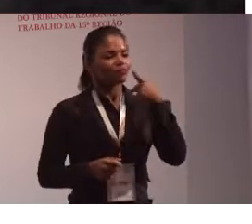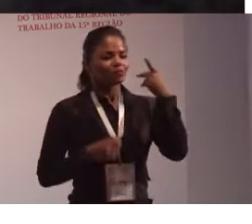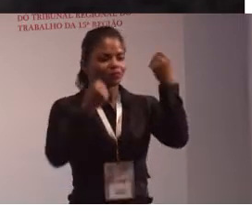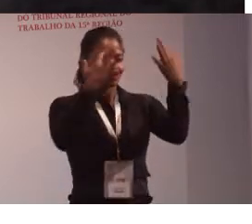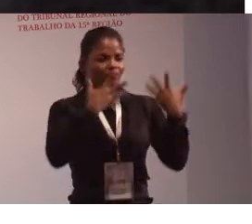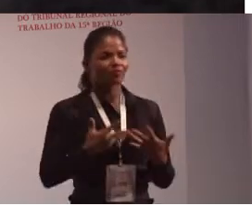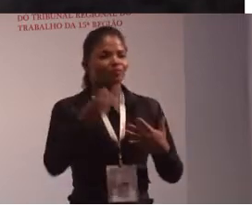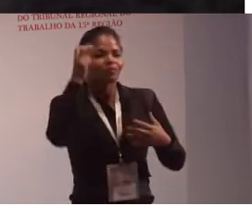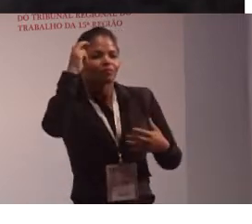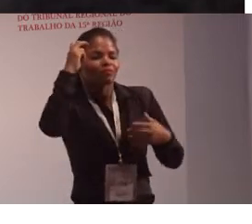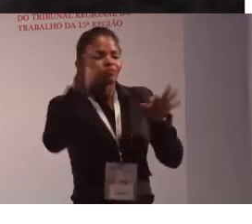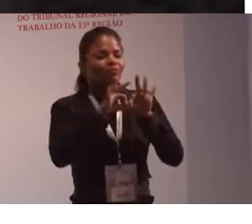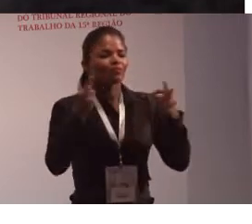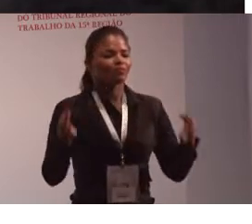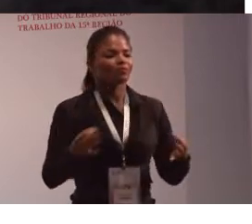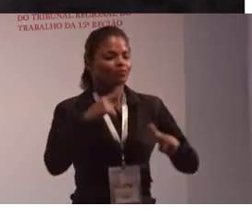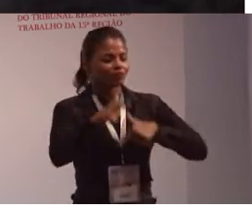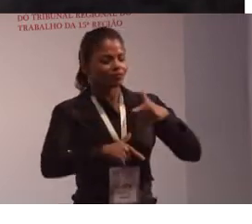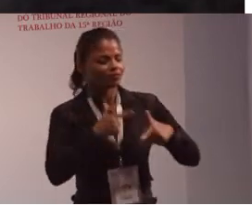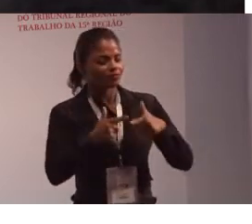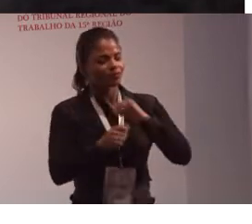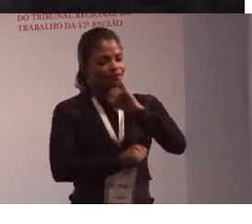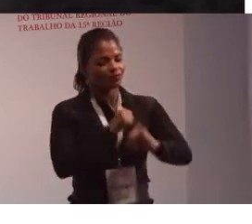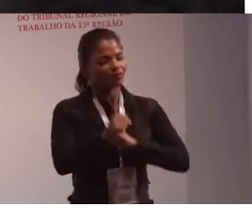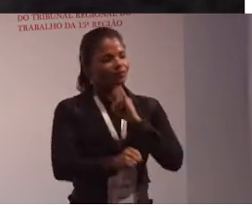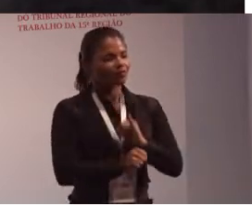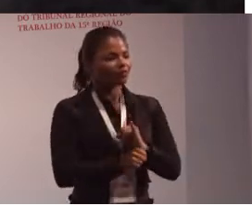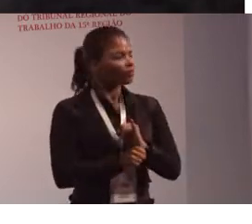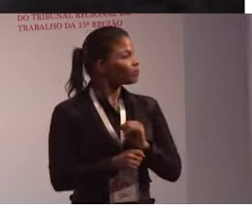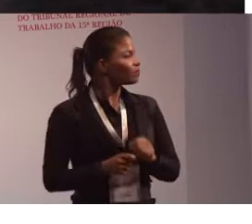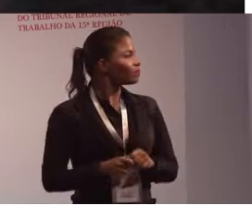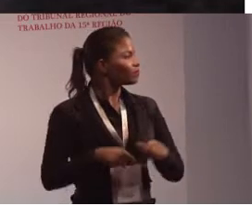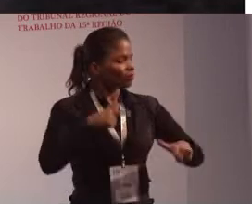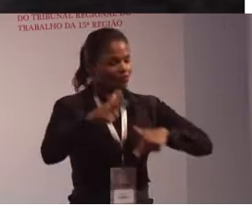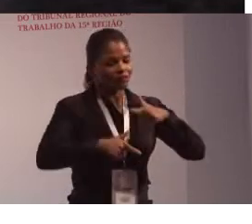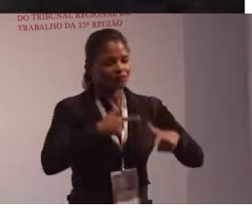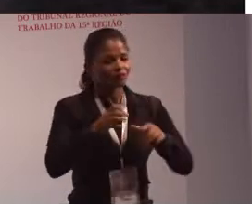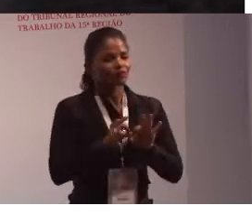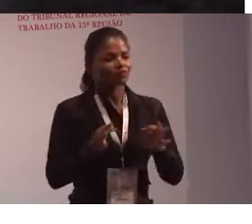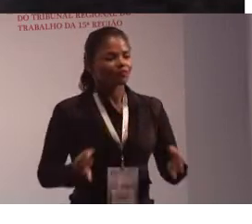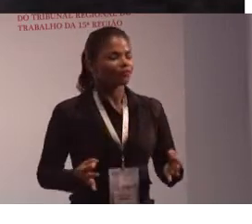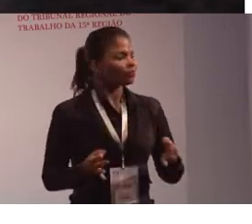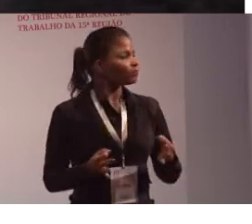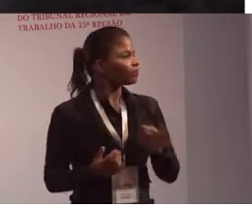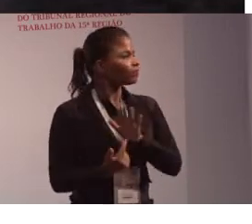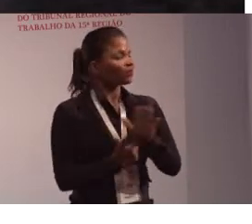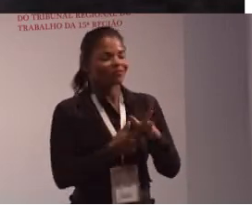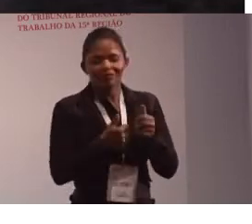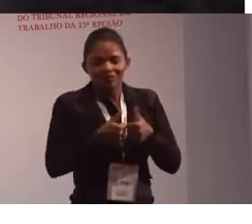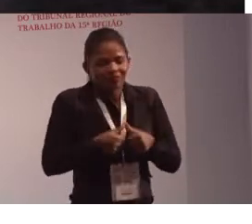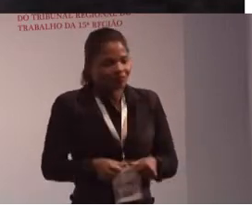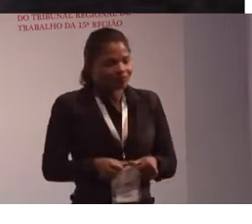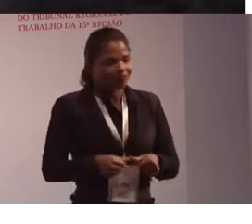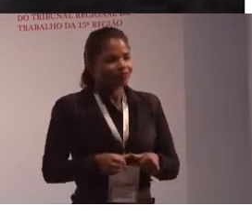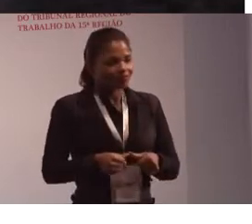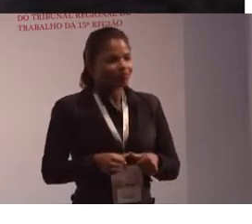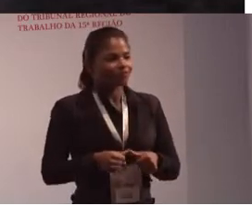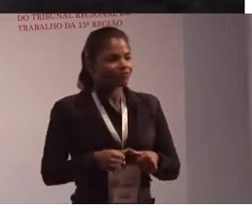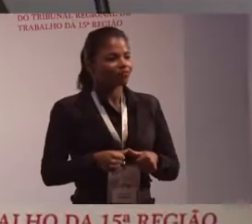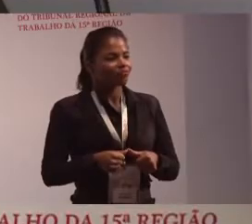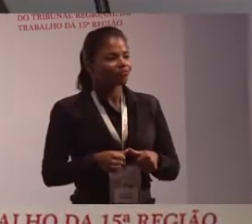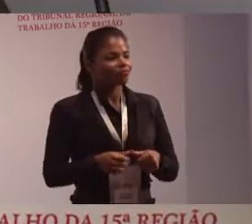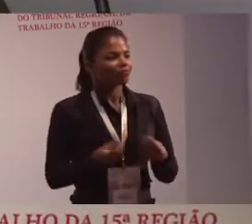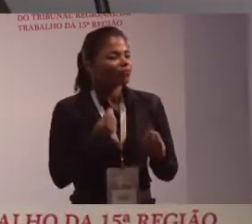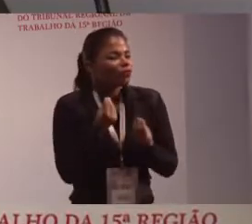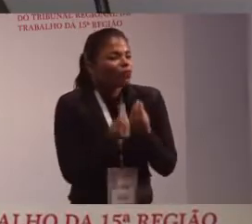inteligência artificial, mas o trabalho virtual, o teletrabalho e o trabalho remoto vieram para ficar. Como é que a gente